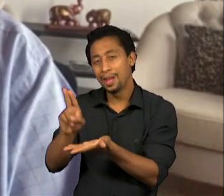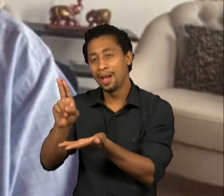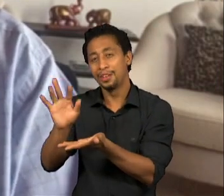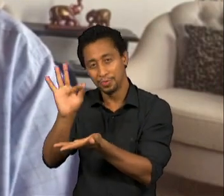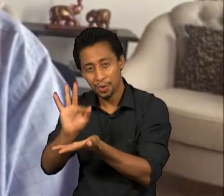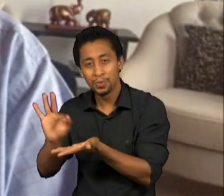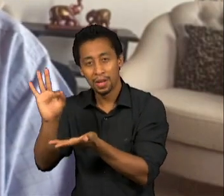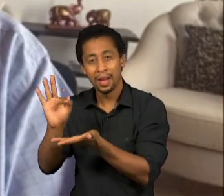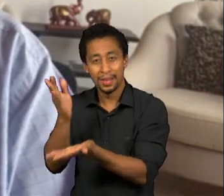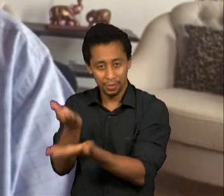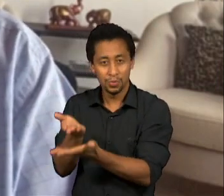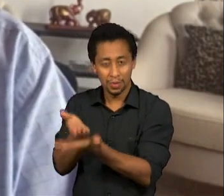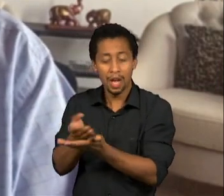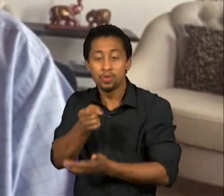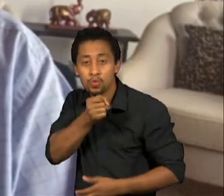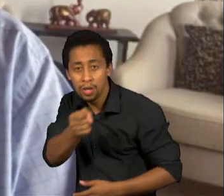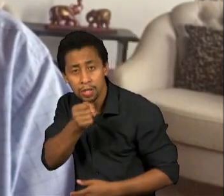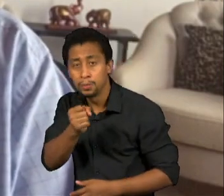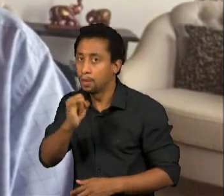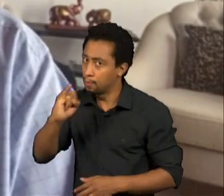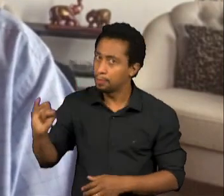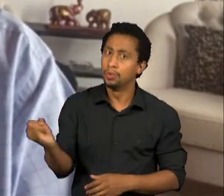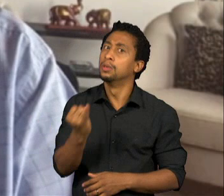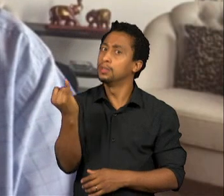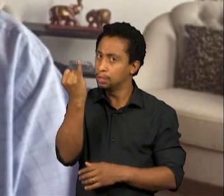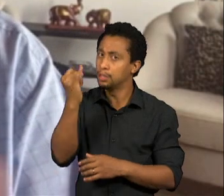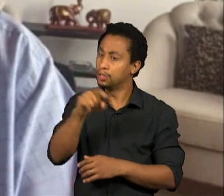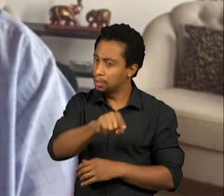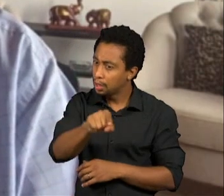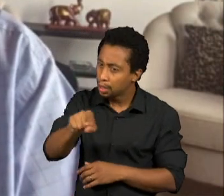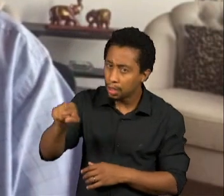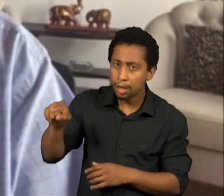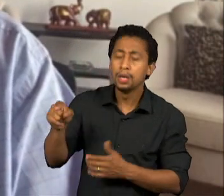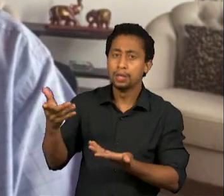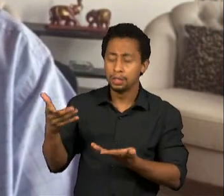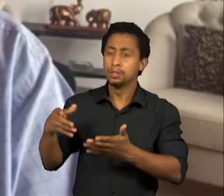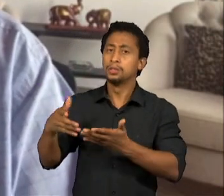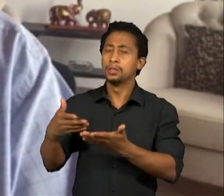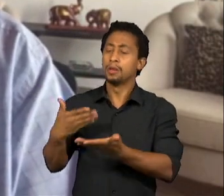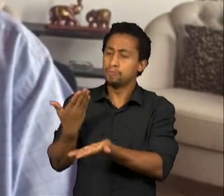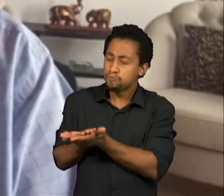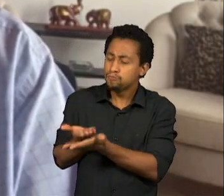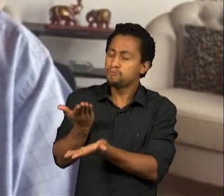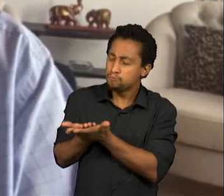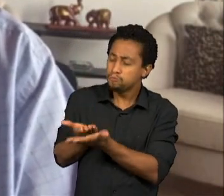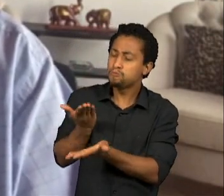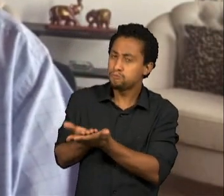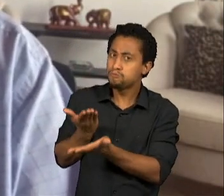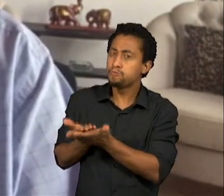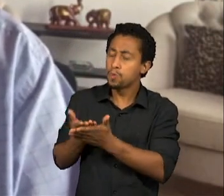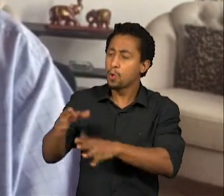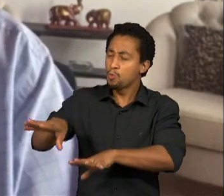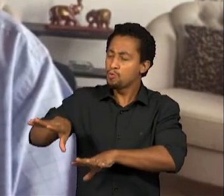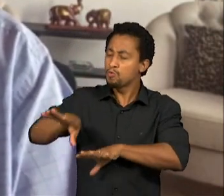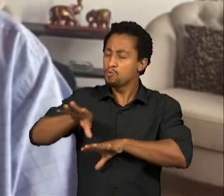pondo em cima disso, que eles têm que sair da faculdade com uma visão do mundo